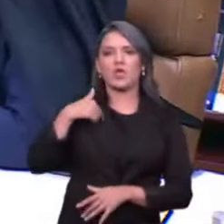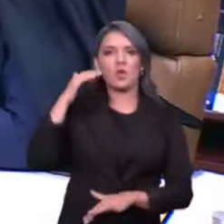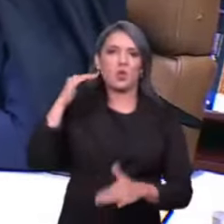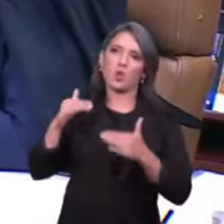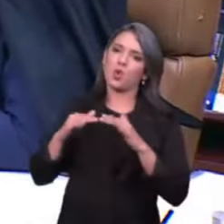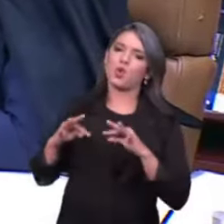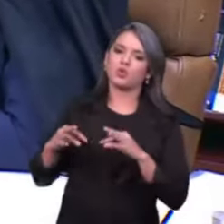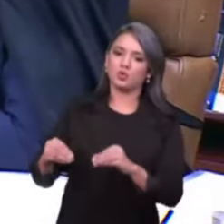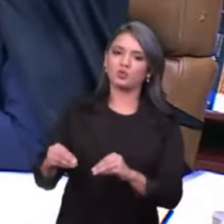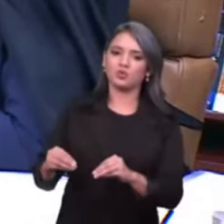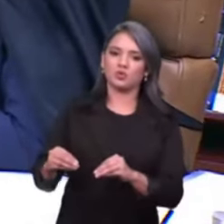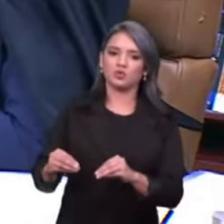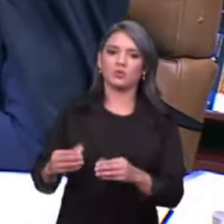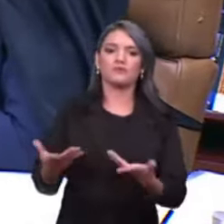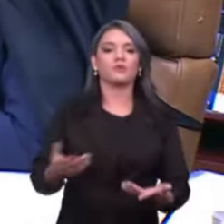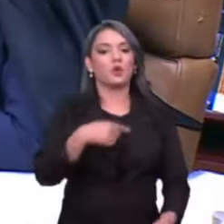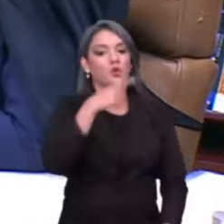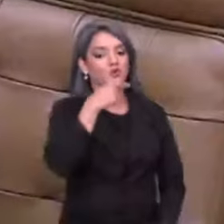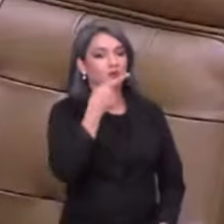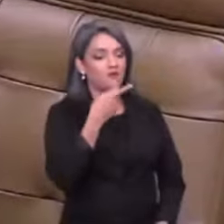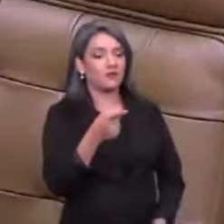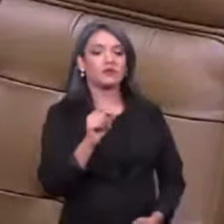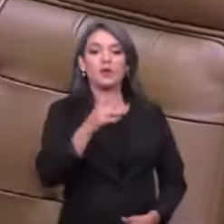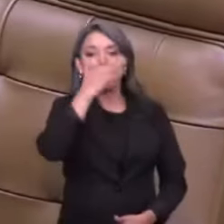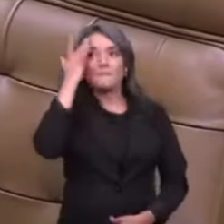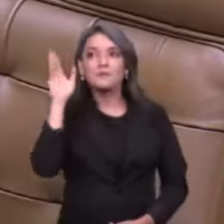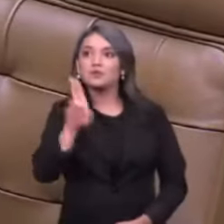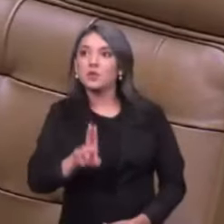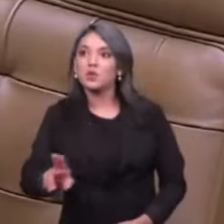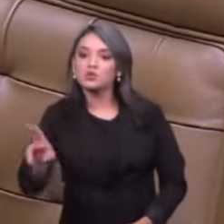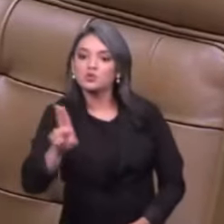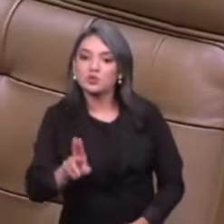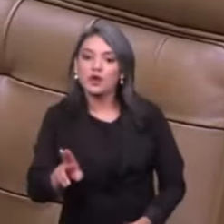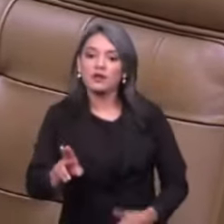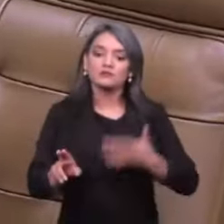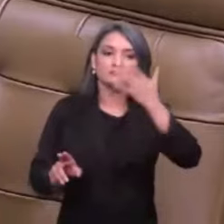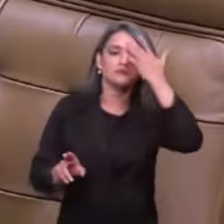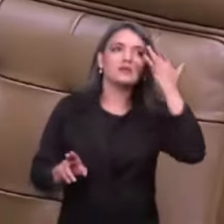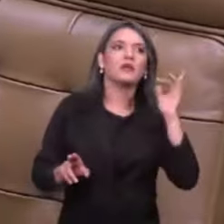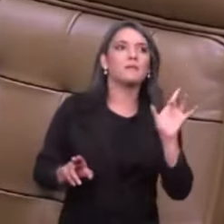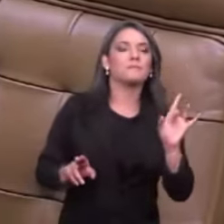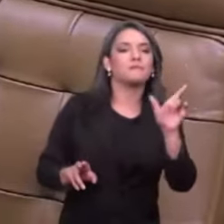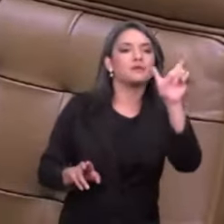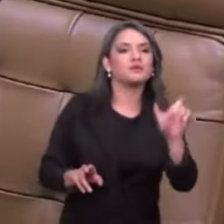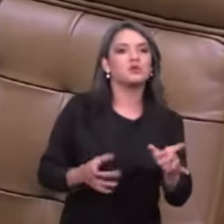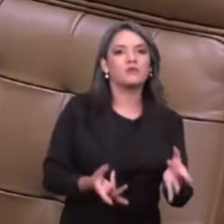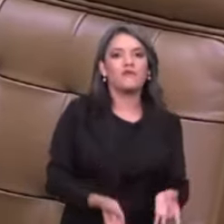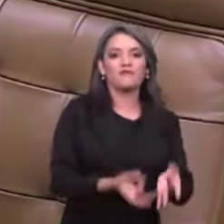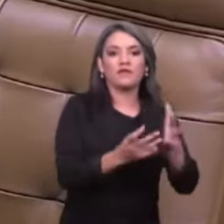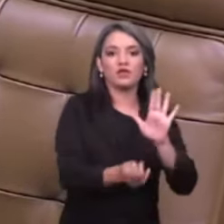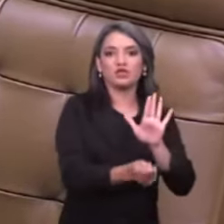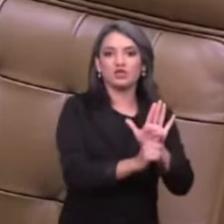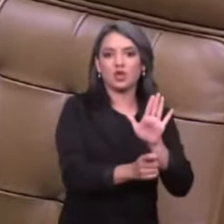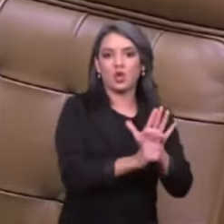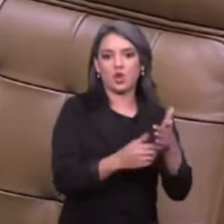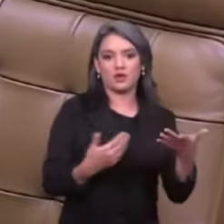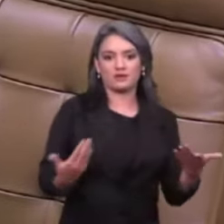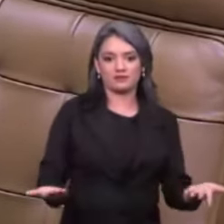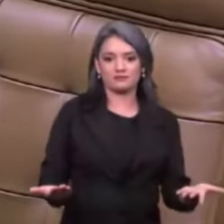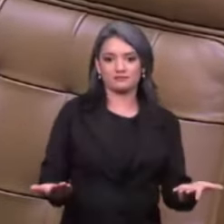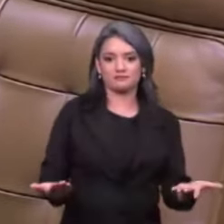E para considerar alguém como usuário ou traficante, produzindo, portanto... Isso é maléfico.